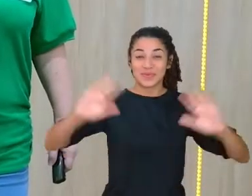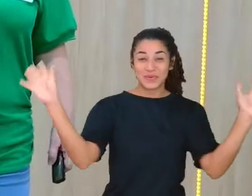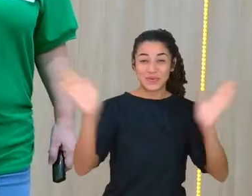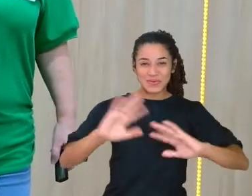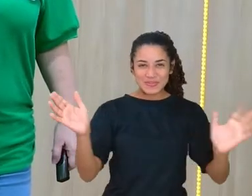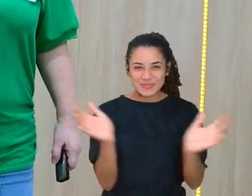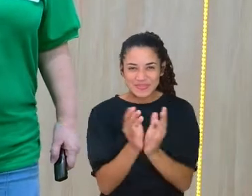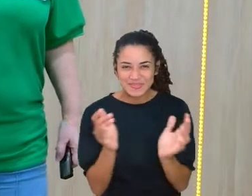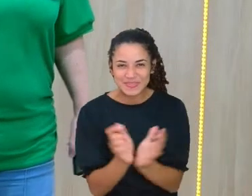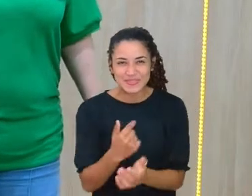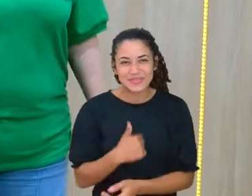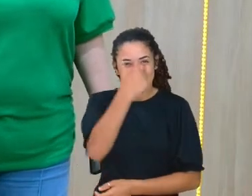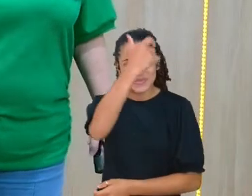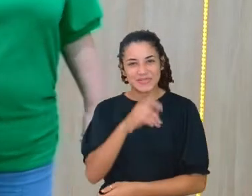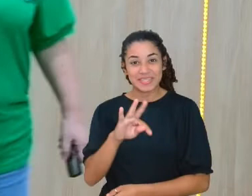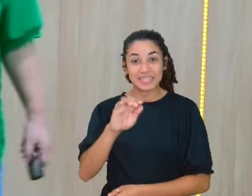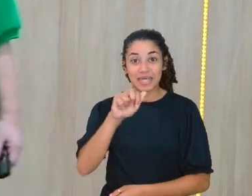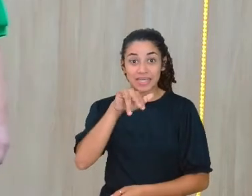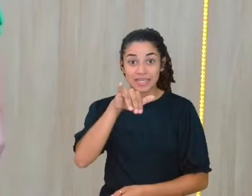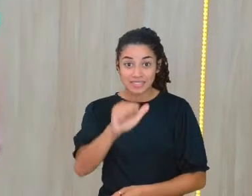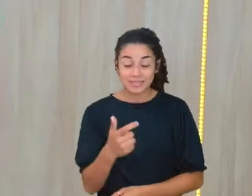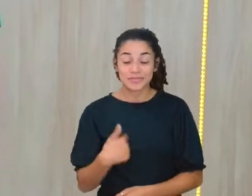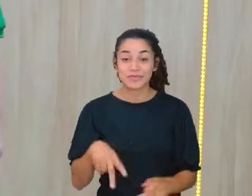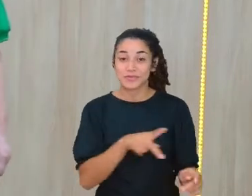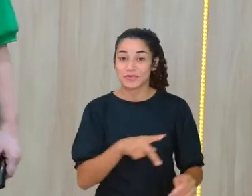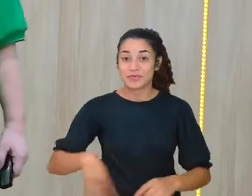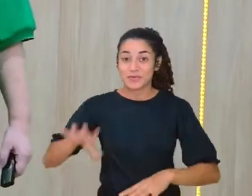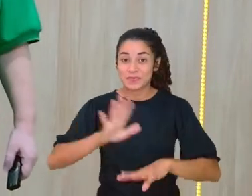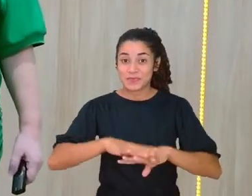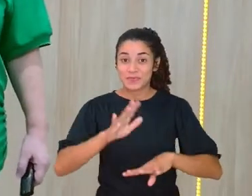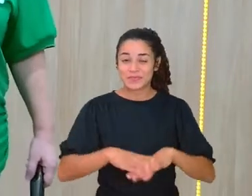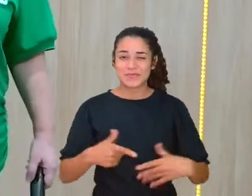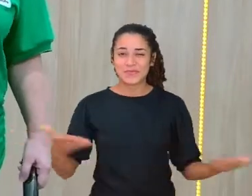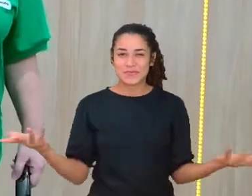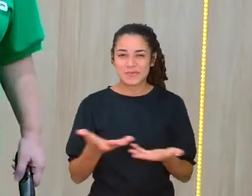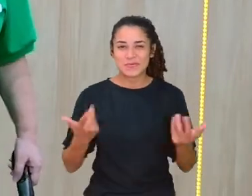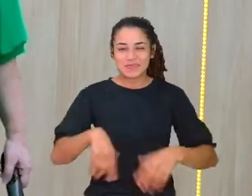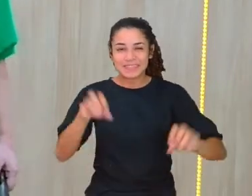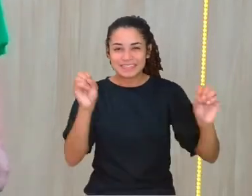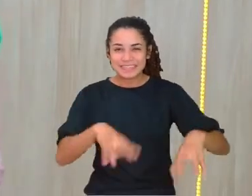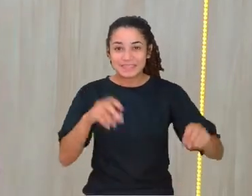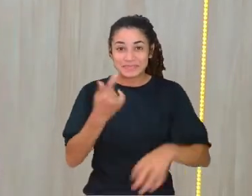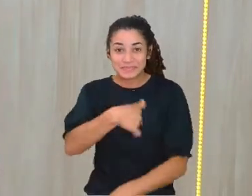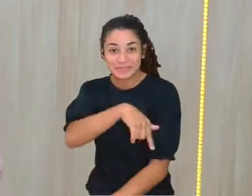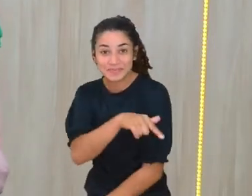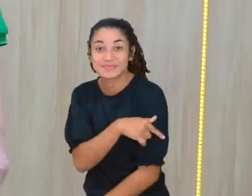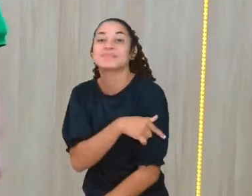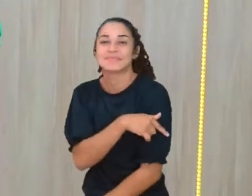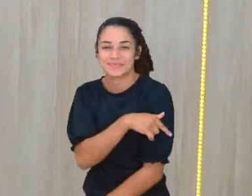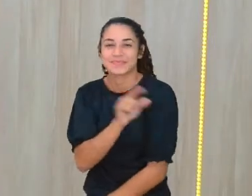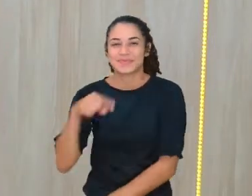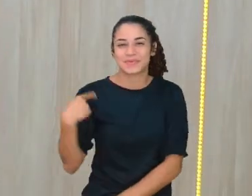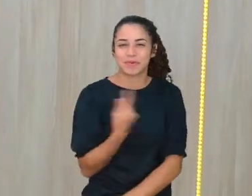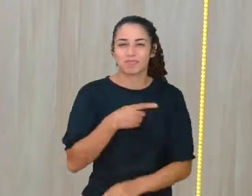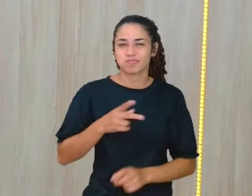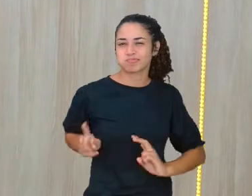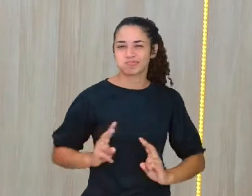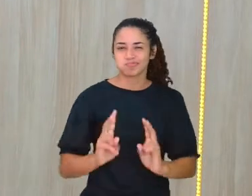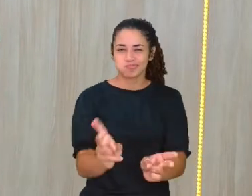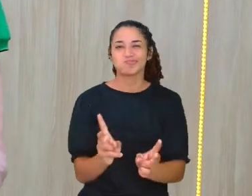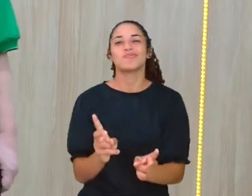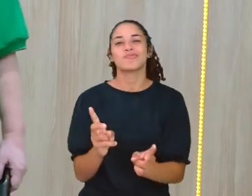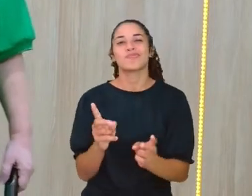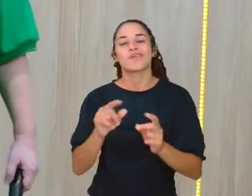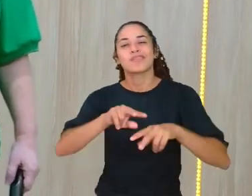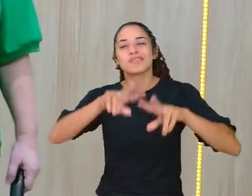Oi, turma! Sou Tânia Paredes, professora de matemática, e hoje, nessa aula do 7º ano, vamos dar continuidade à